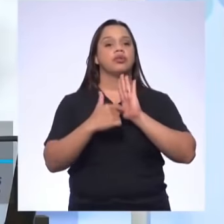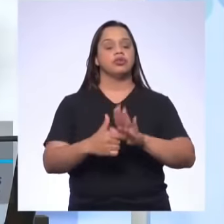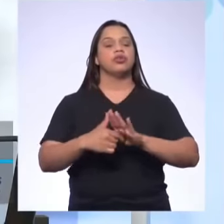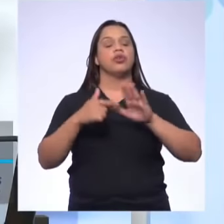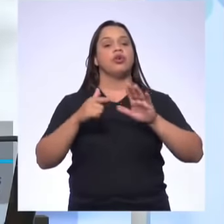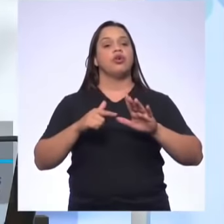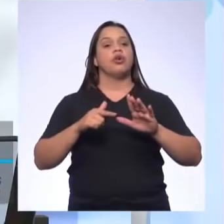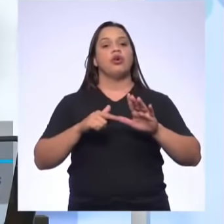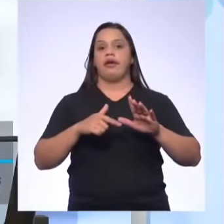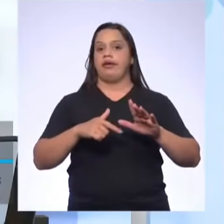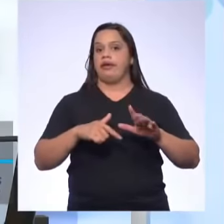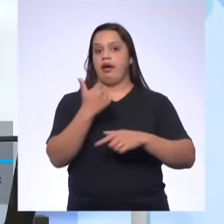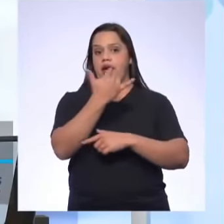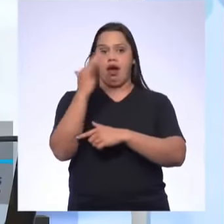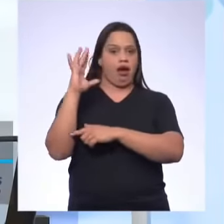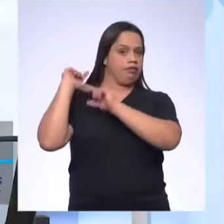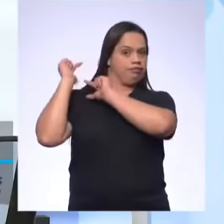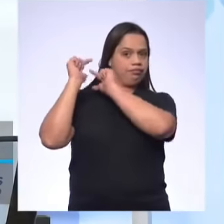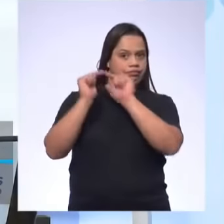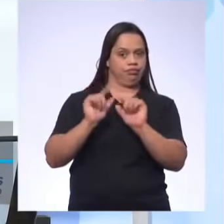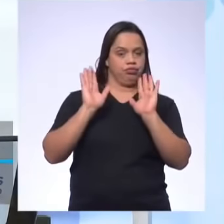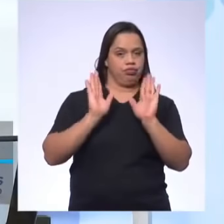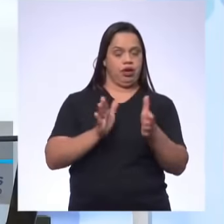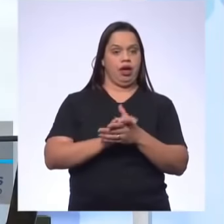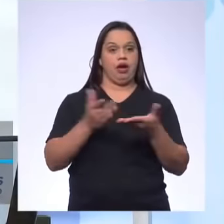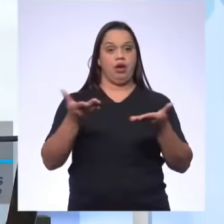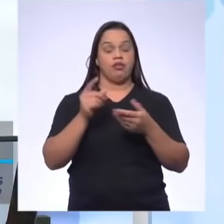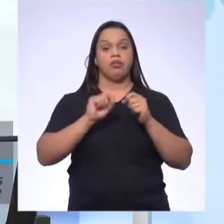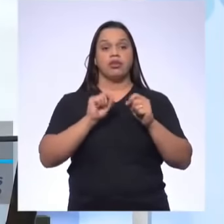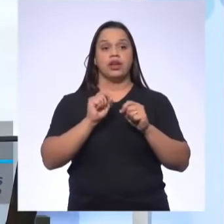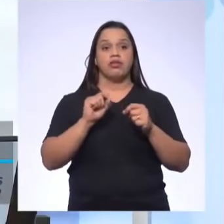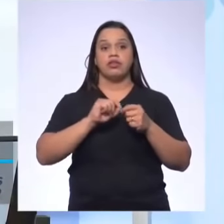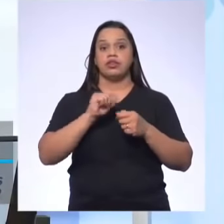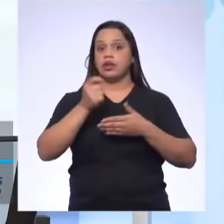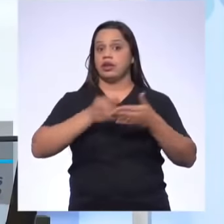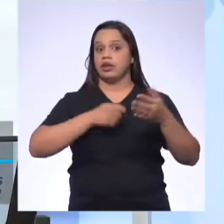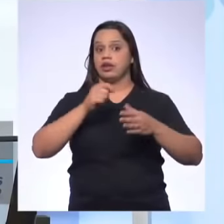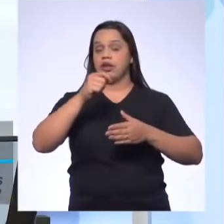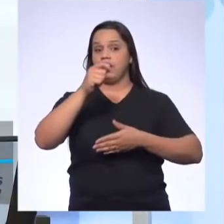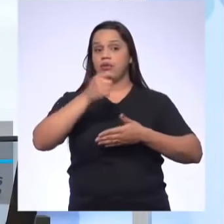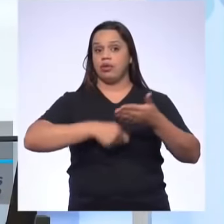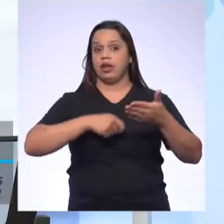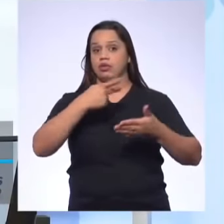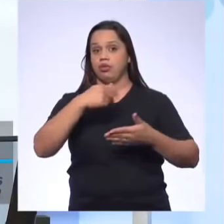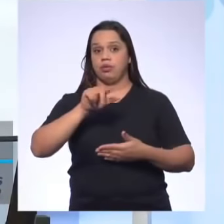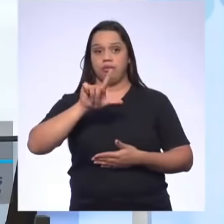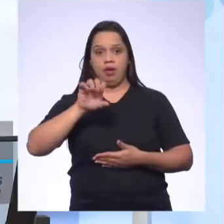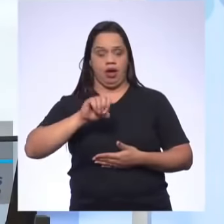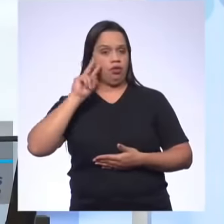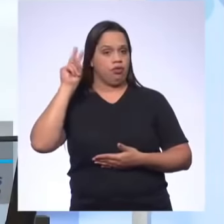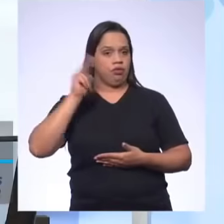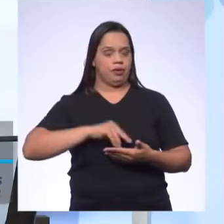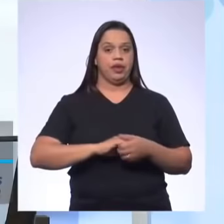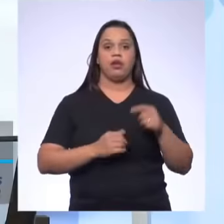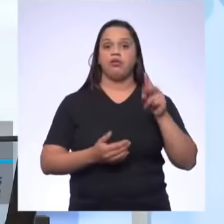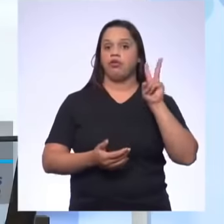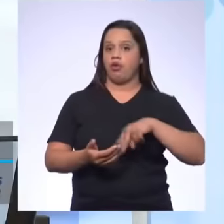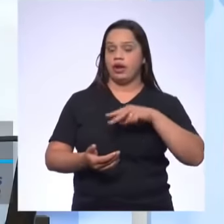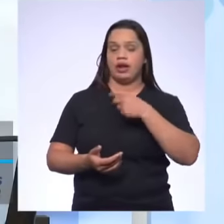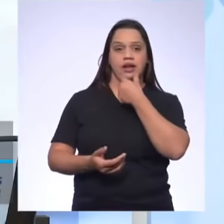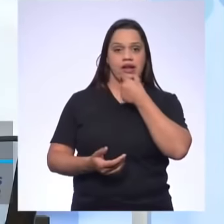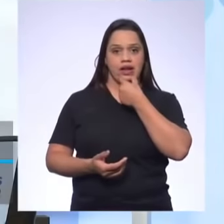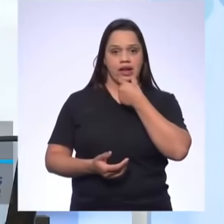imagem da árvore genealógica dele. Então, agora nós vamos trabalhar o scanning, que é o texto do Paulo. Eu vou ler o texto em inglês, que vai